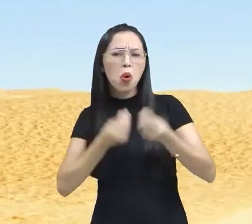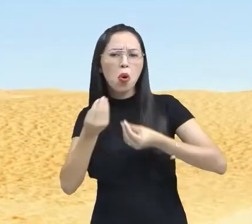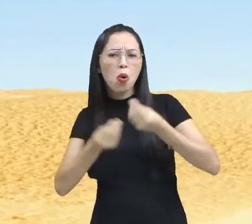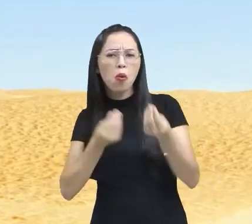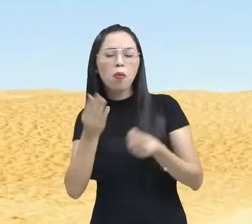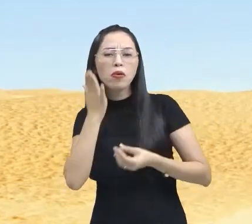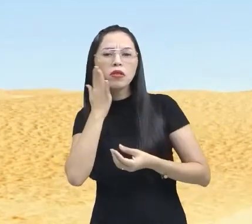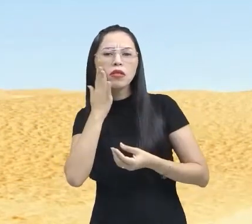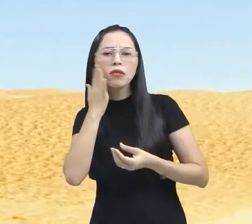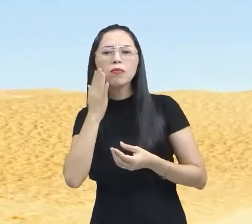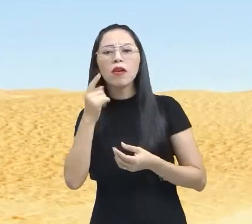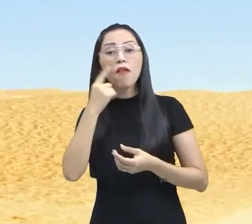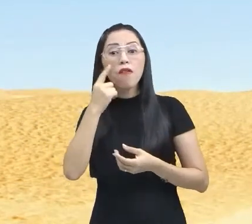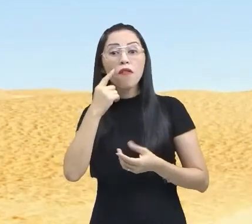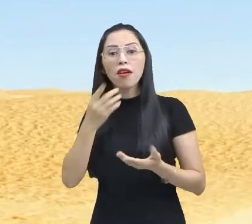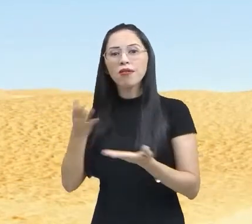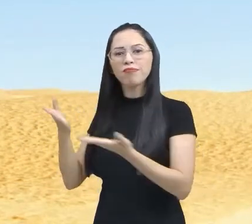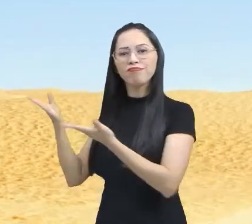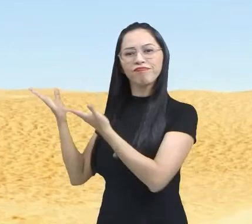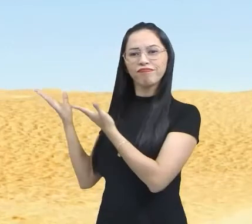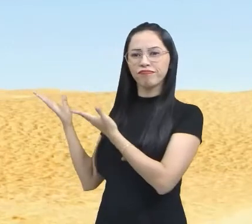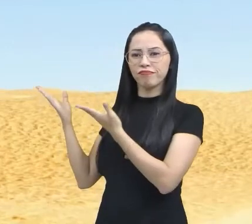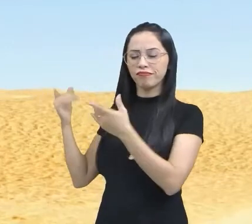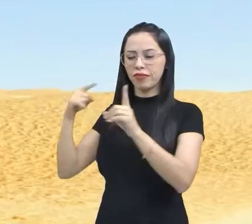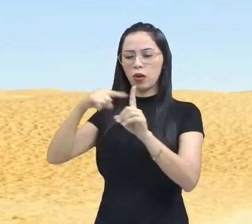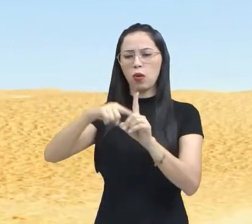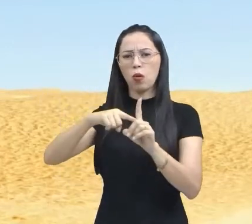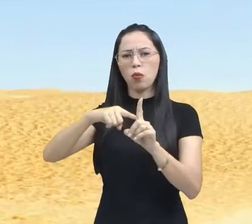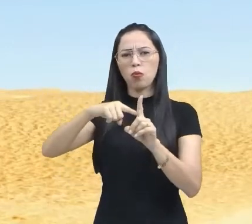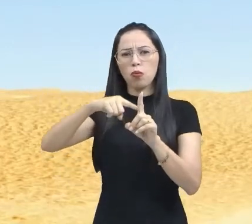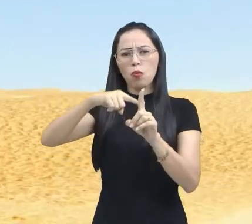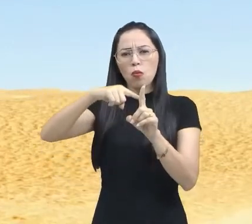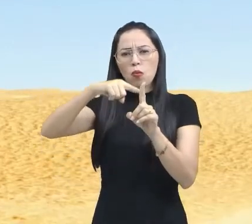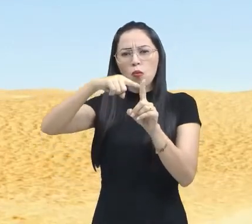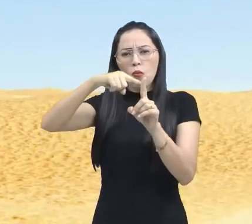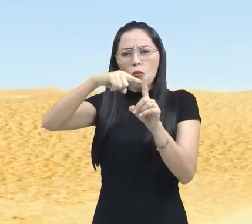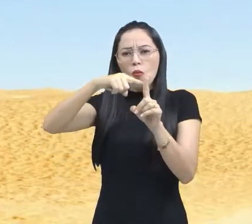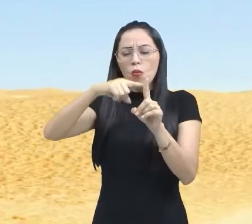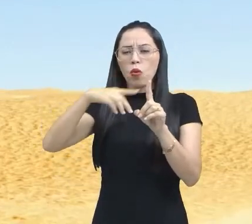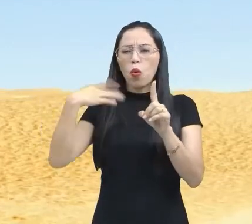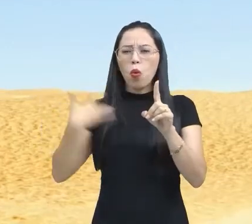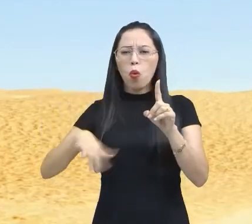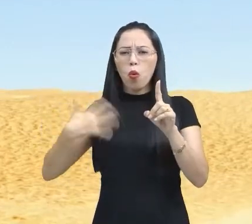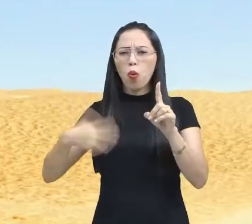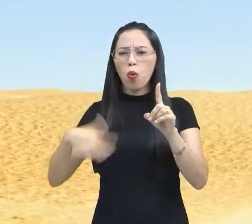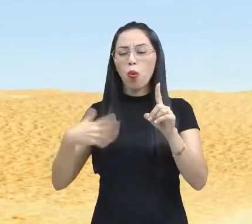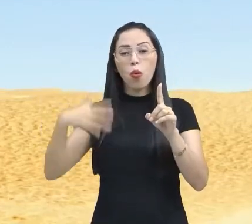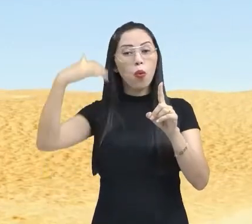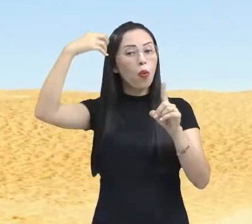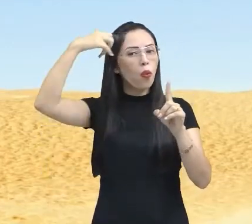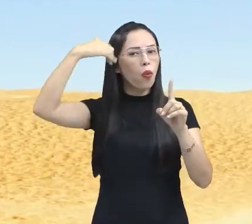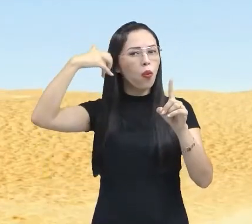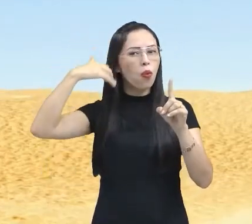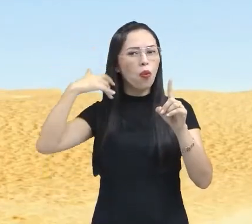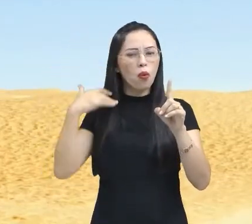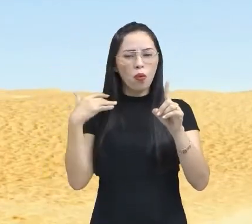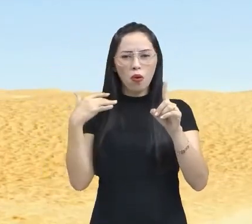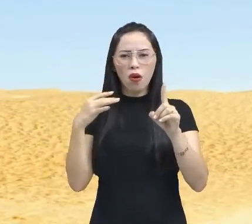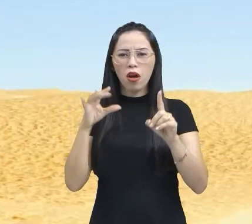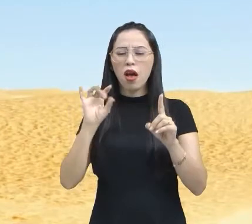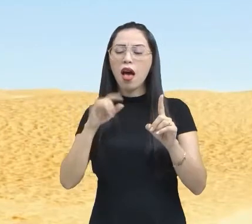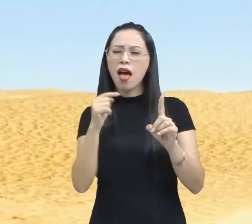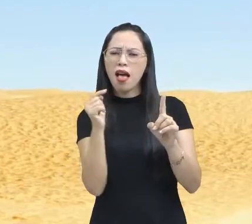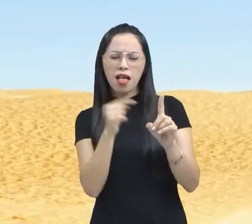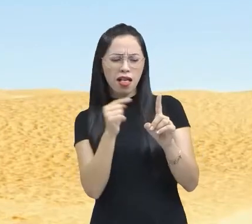termômetro. 50 graus, ou seja, está muito quente aqui. Mas o termômetro não serve apenas para marcar